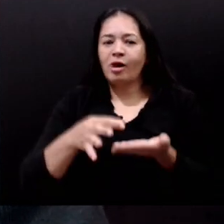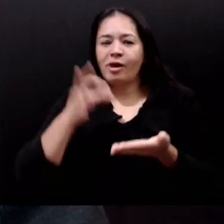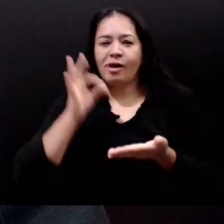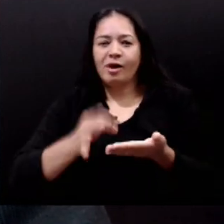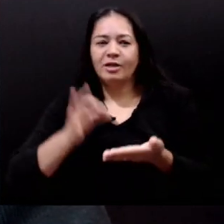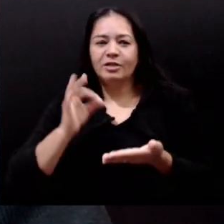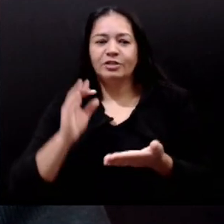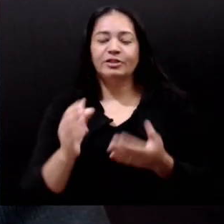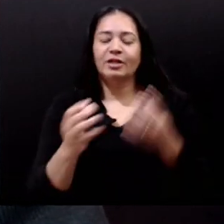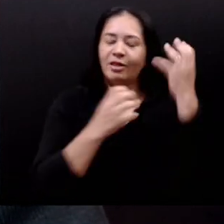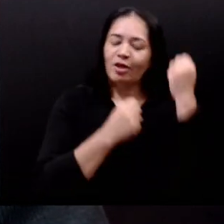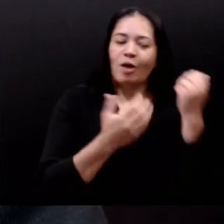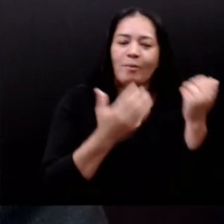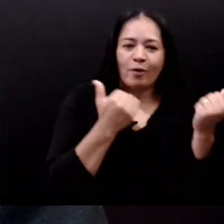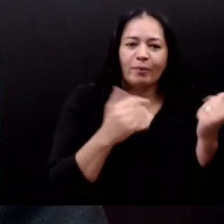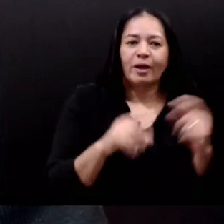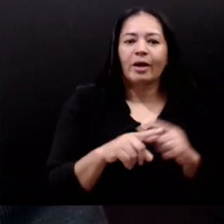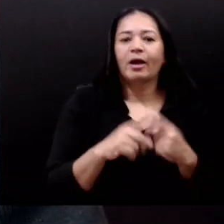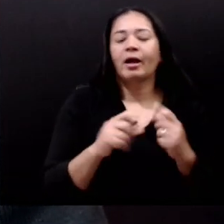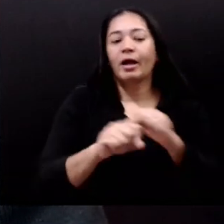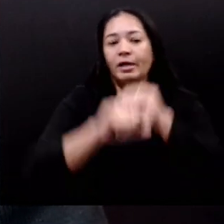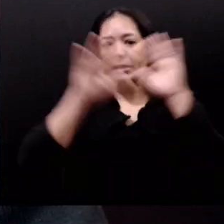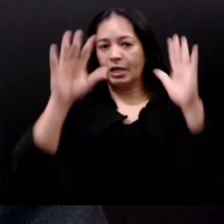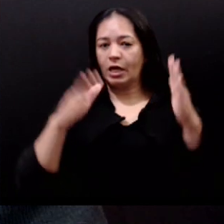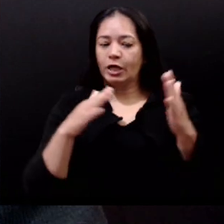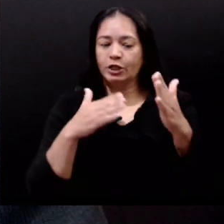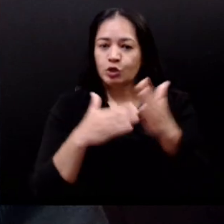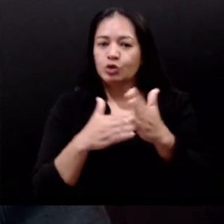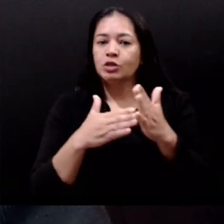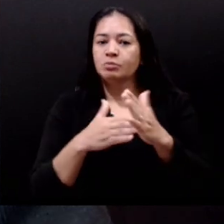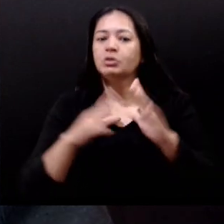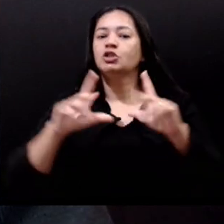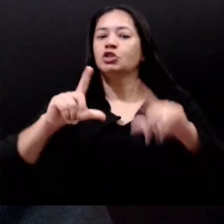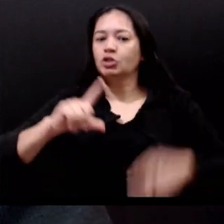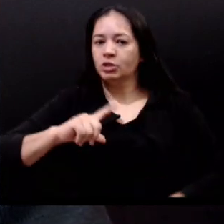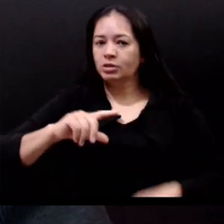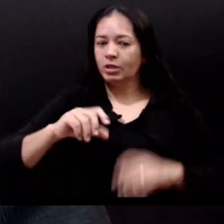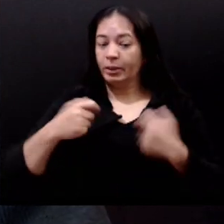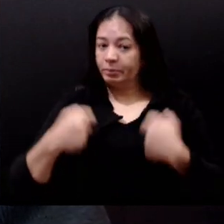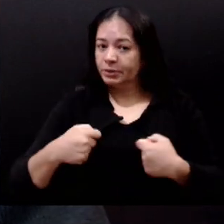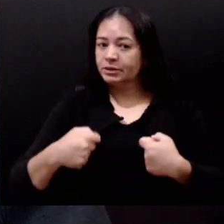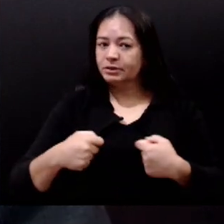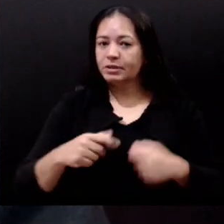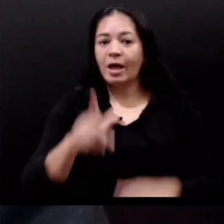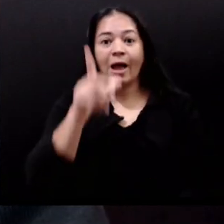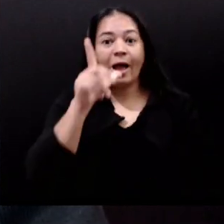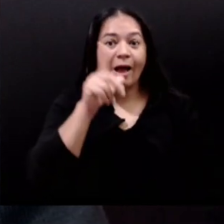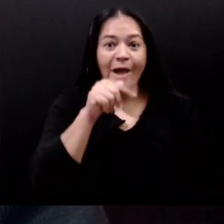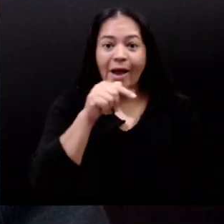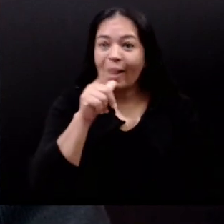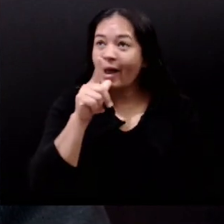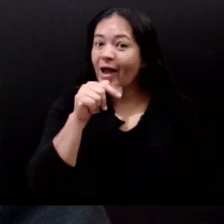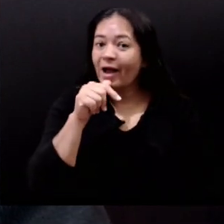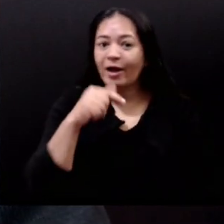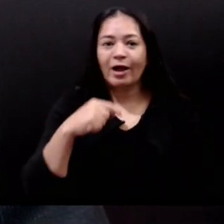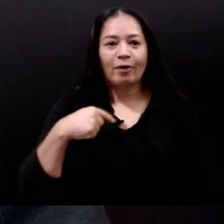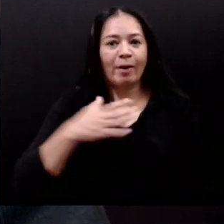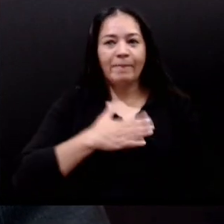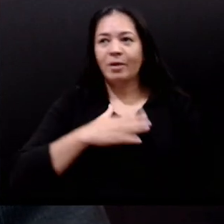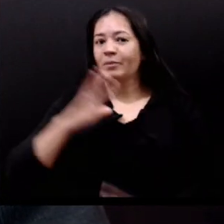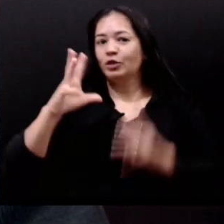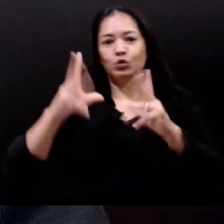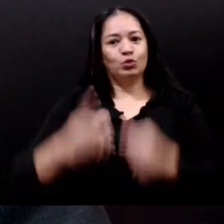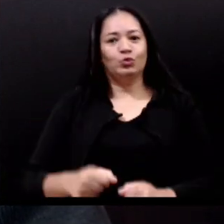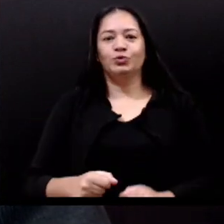que tem todos os limites, a gente precisa estar muito atento a isso. Água, né, eu falo que água para mim é tudo, né. Quando eu sinto muita